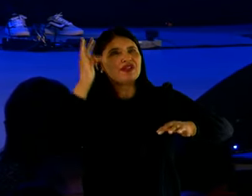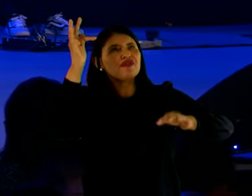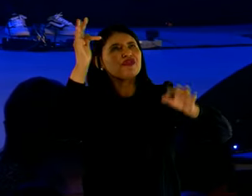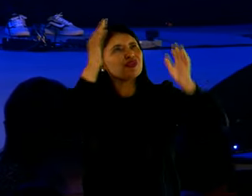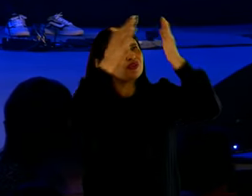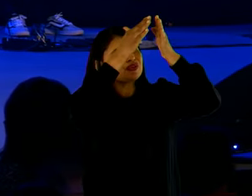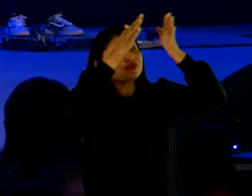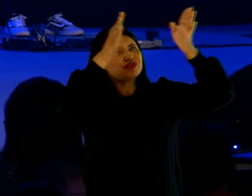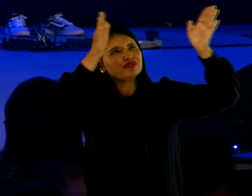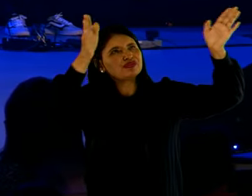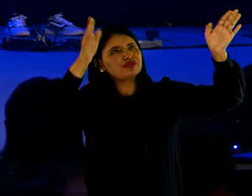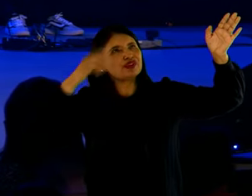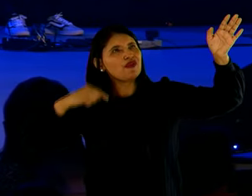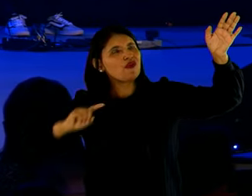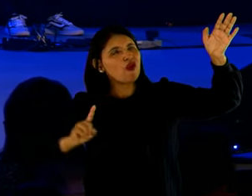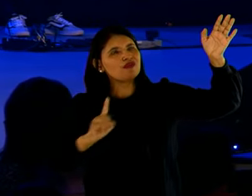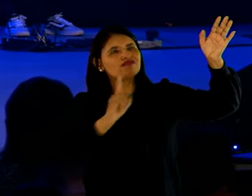nome de Jesus. Amém.